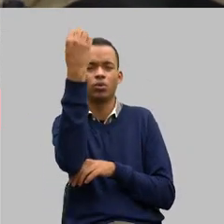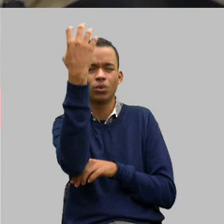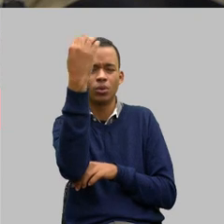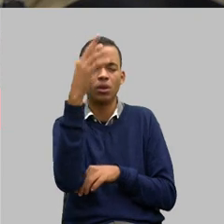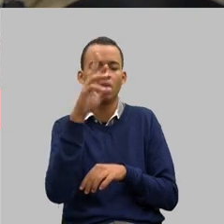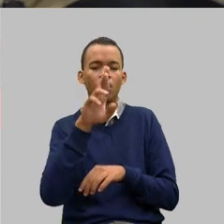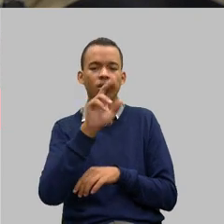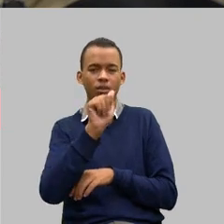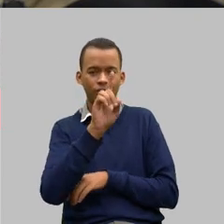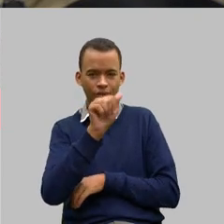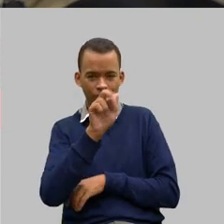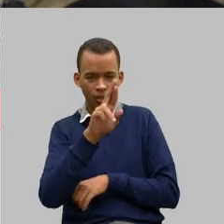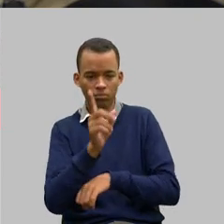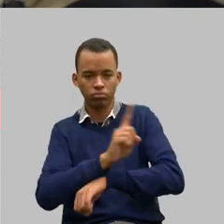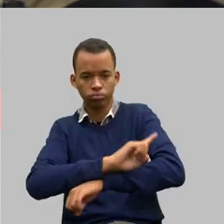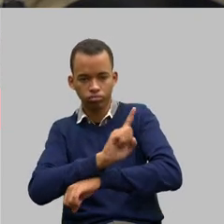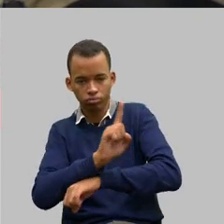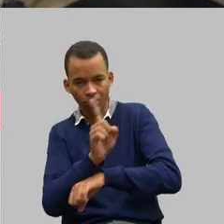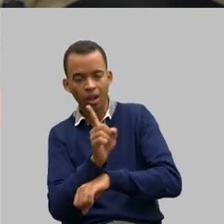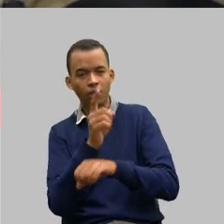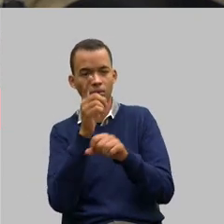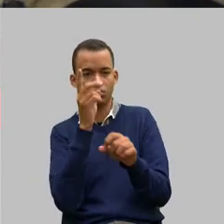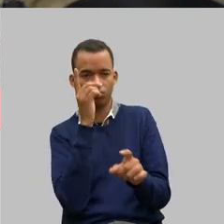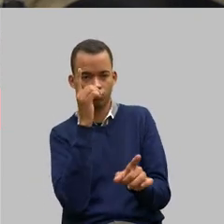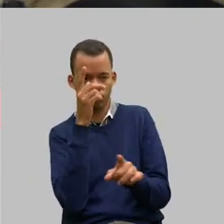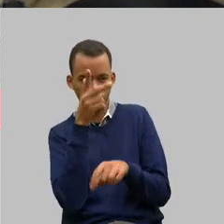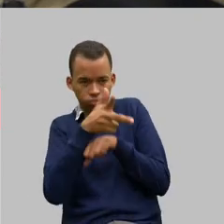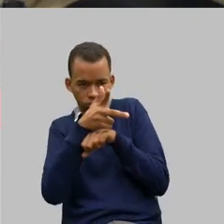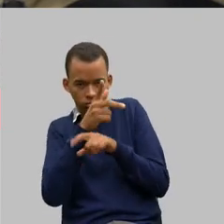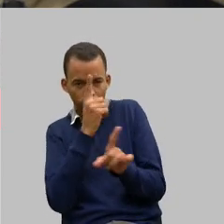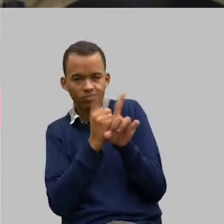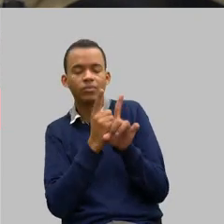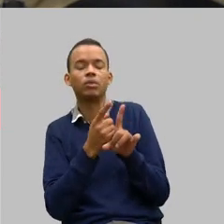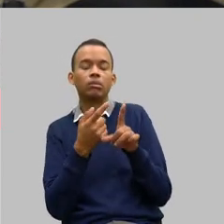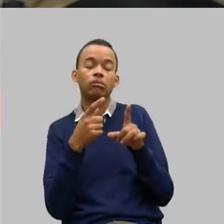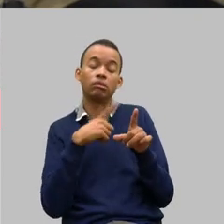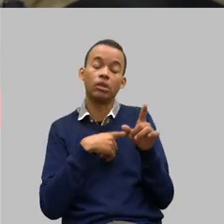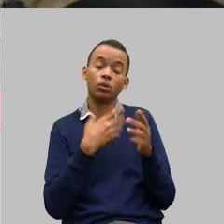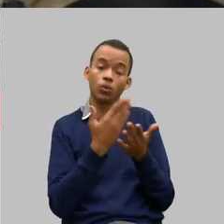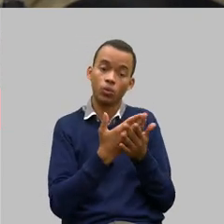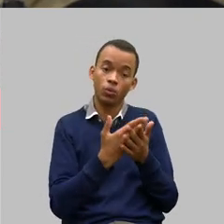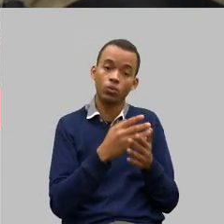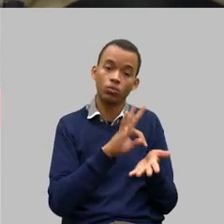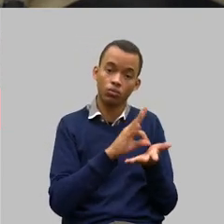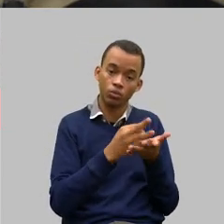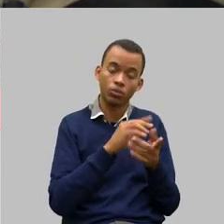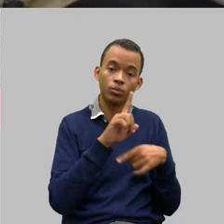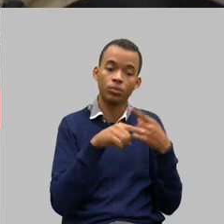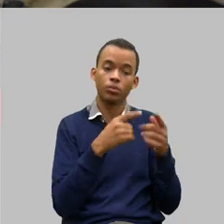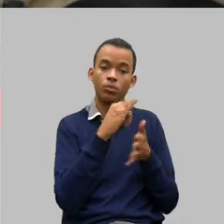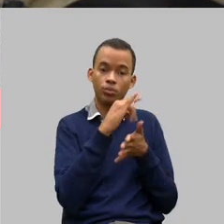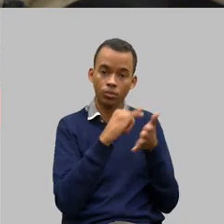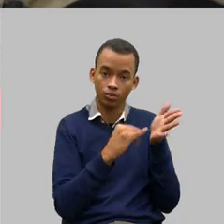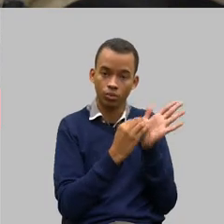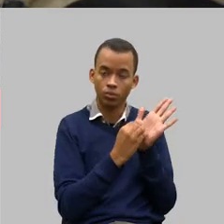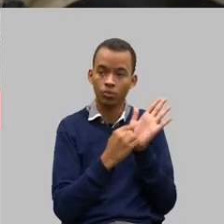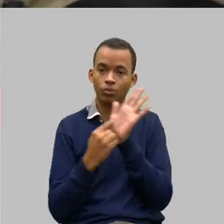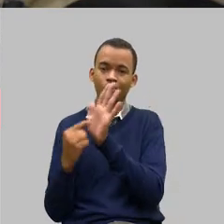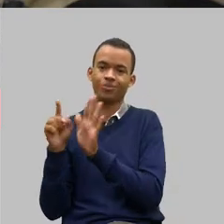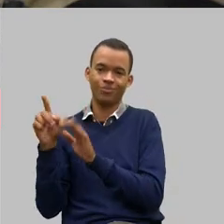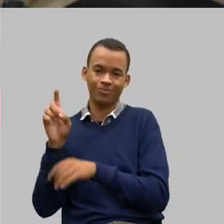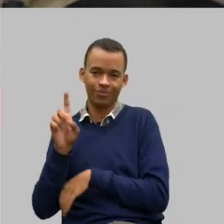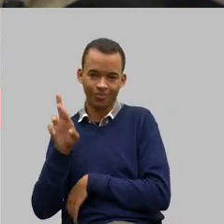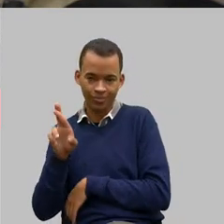processo que tem que ter um estudo técnico que a concessionário faz apresenta pro Dr a gente aprova para Que ela possa implantar Então esse trabalho ele tá em